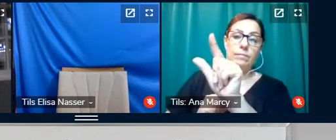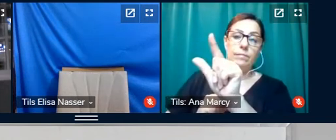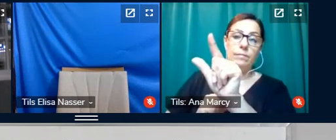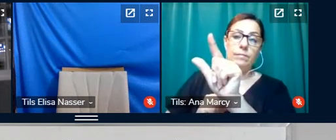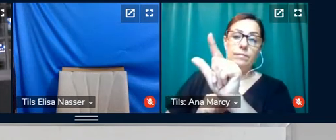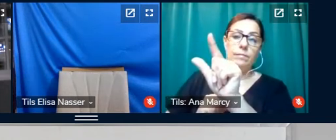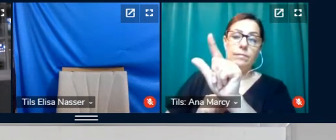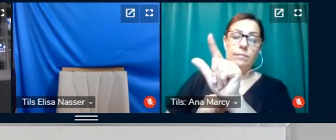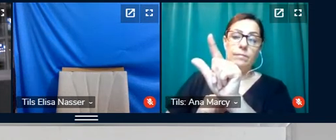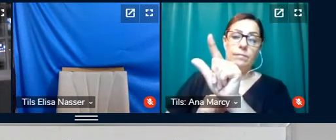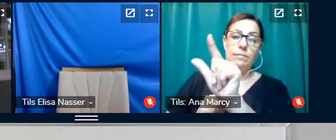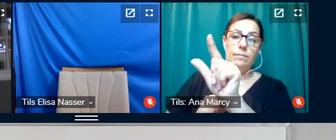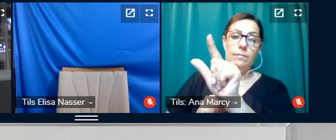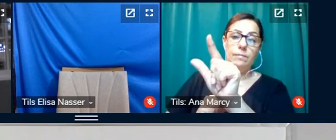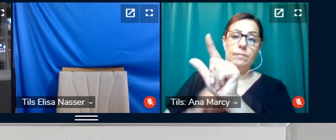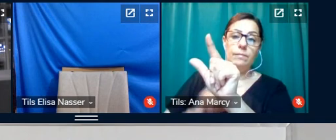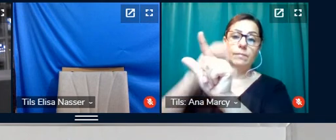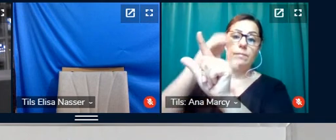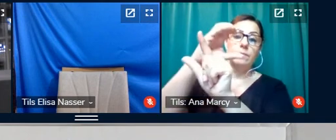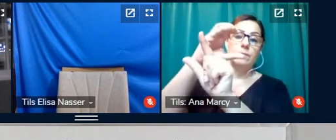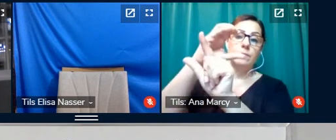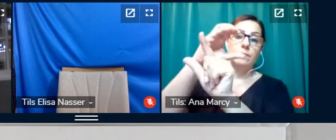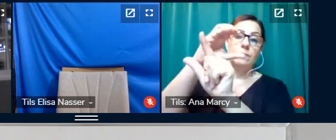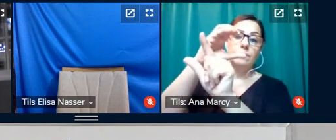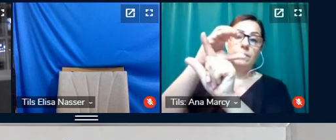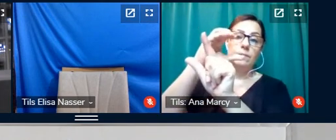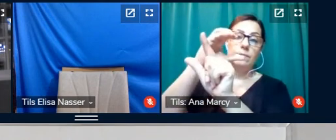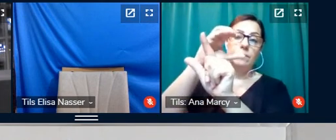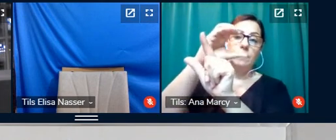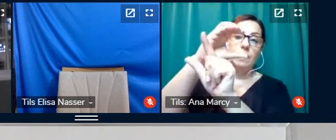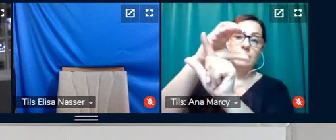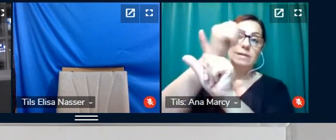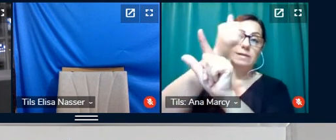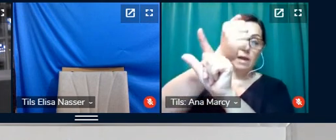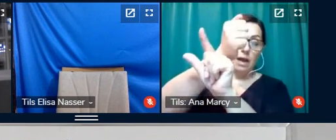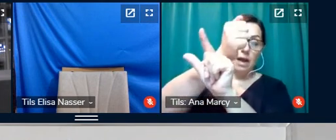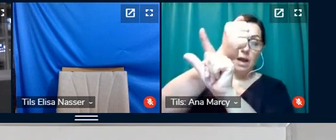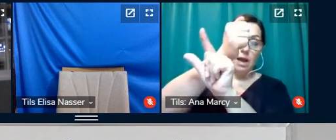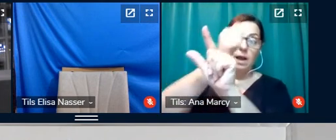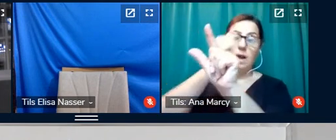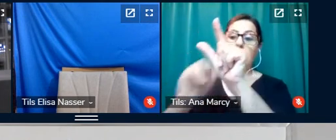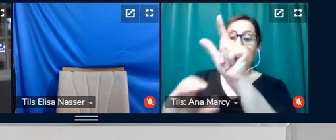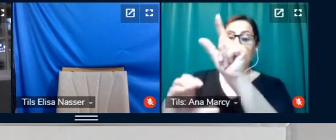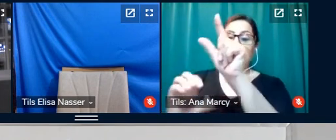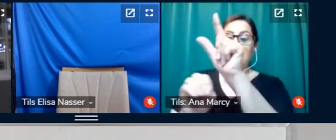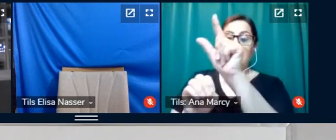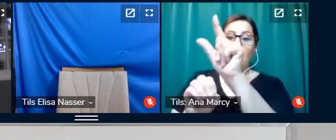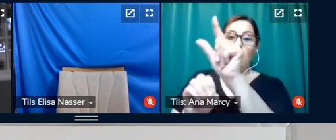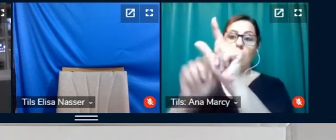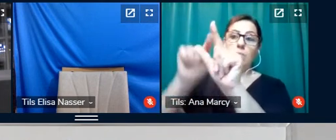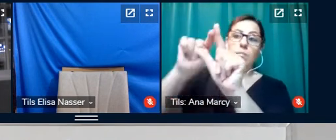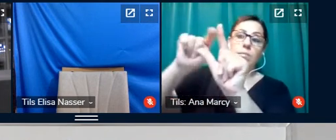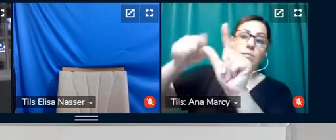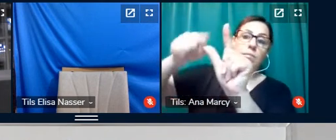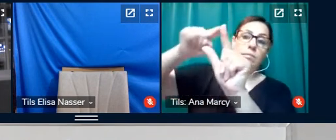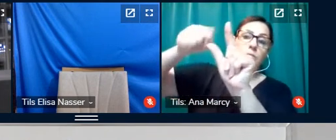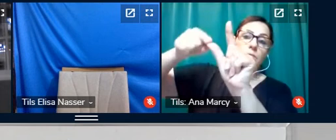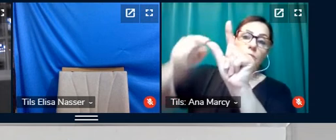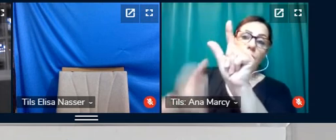Então, quem vai dizer quem é o cateto oposto e quem é o cateto adjacente? É o ângulo. Tá? É o ângulo que